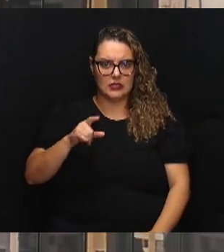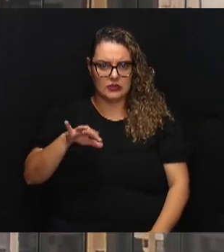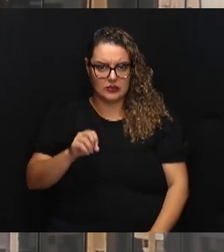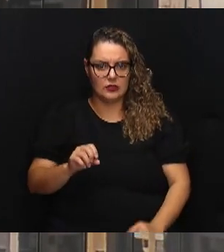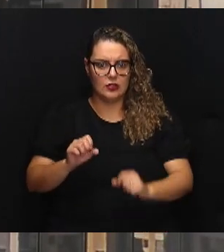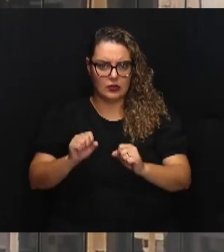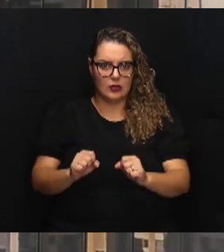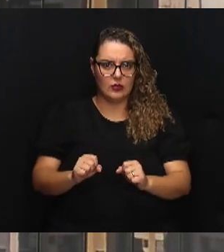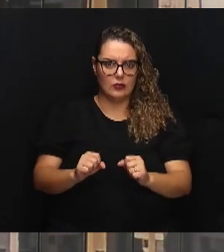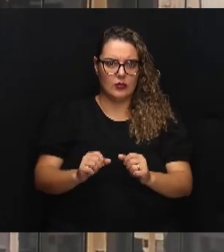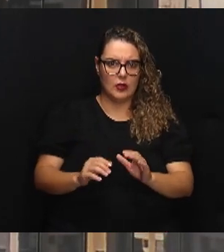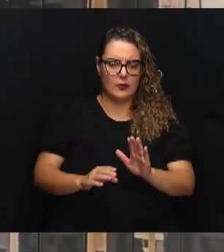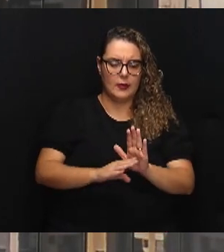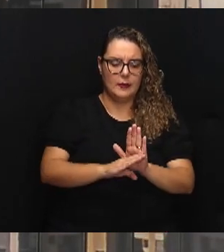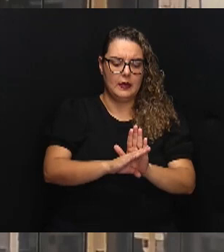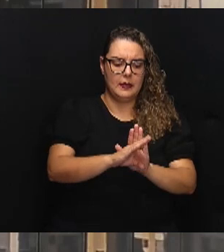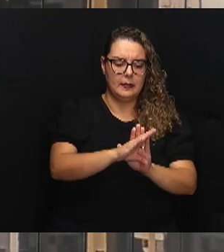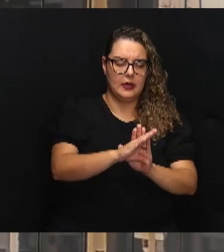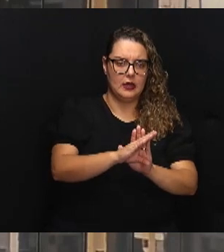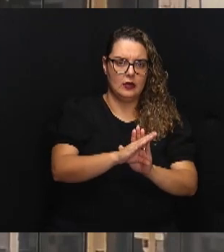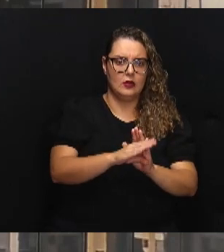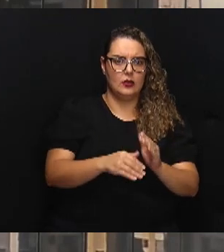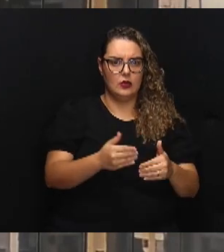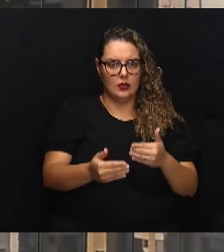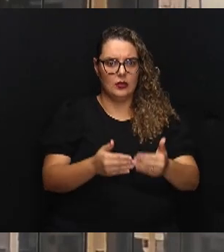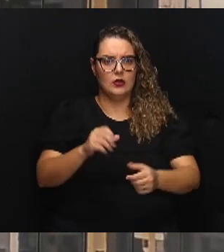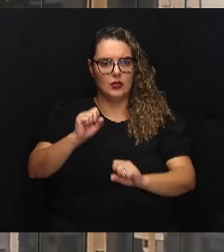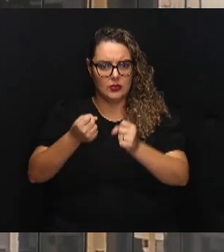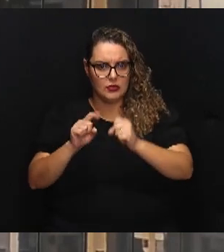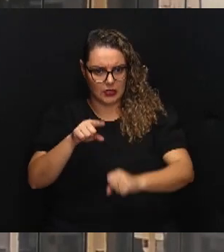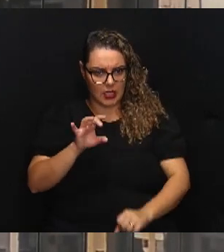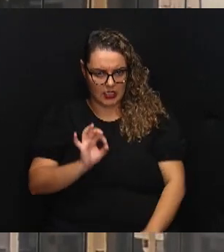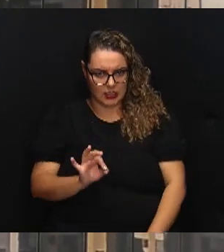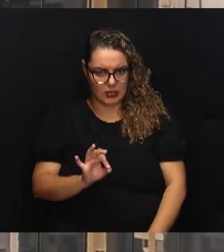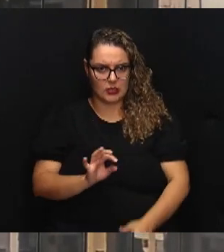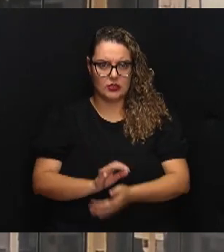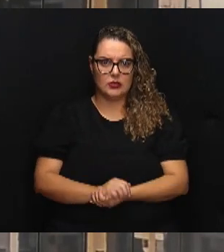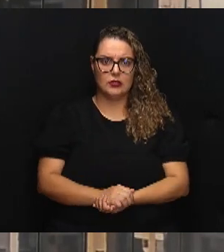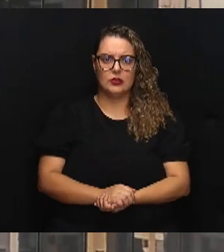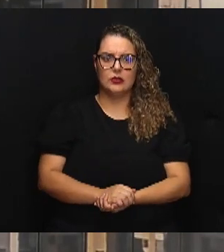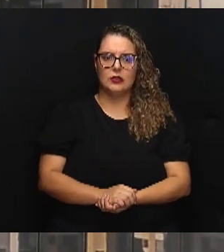ser então escalável através do processo de industrialização?